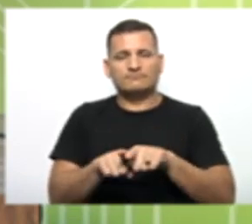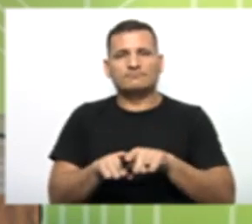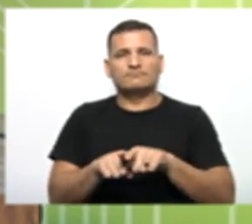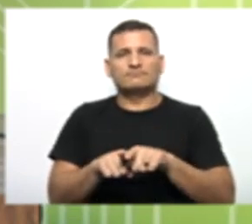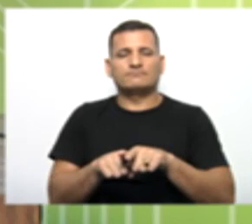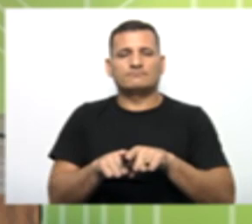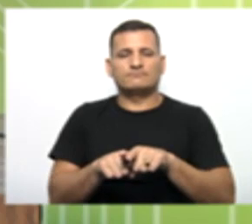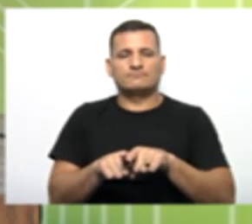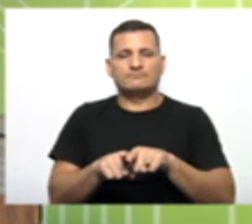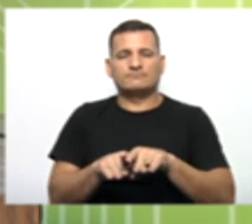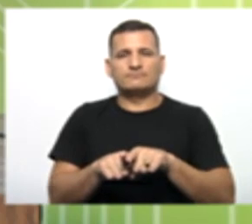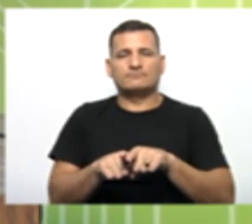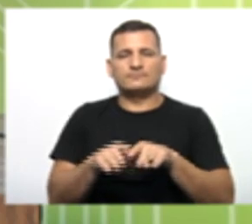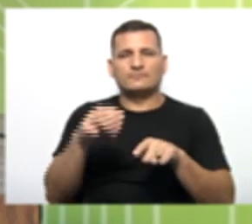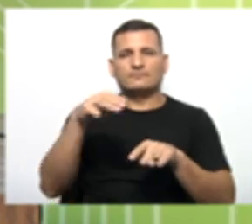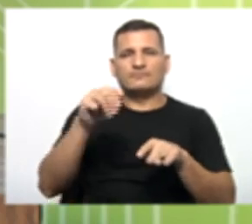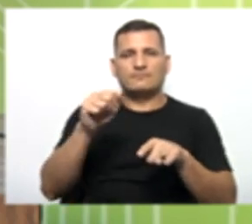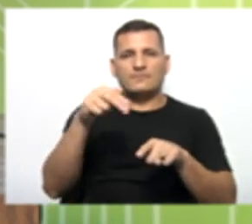existe uma lei que